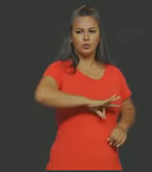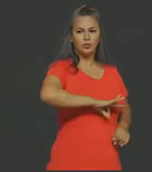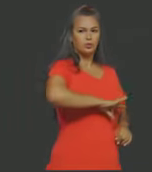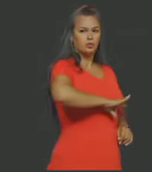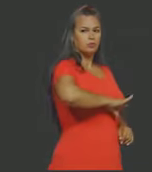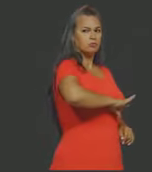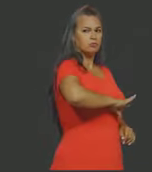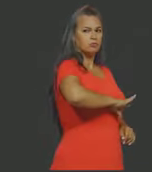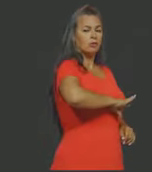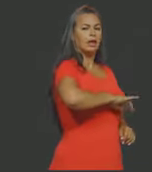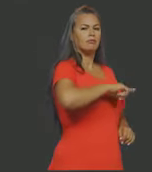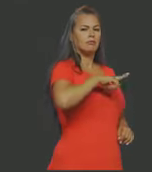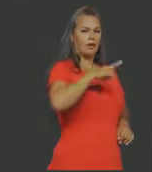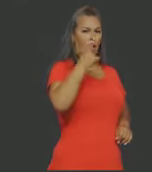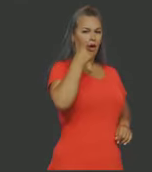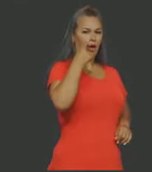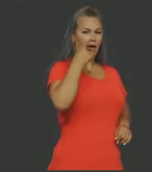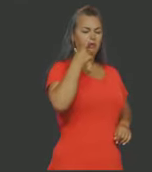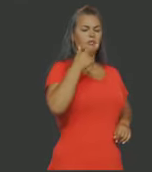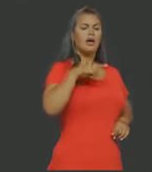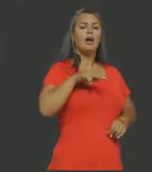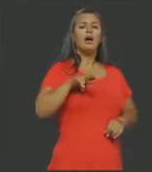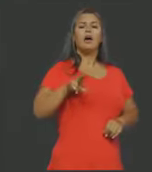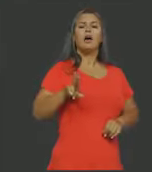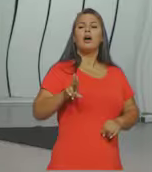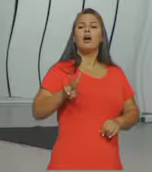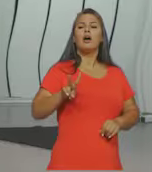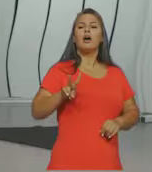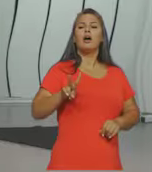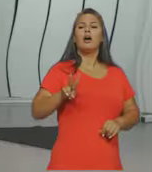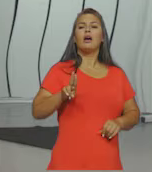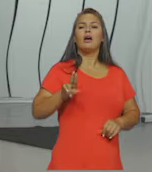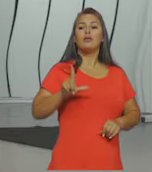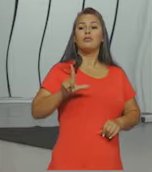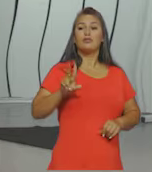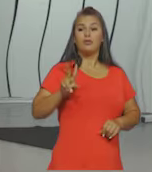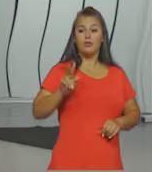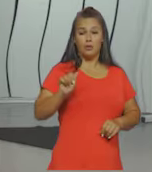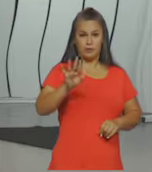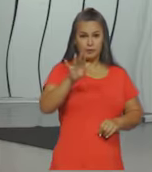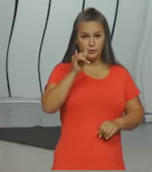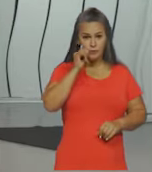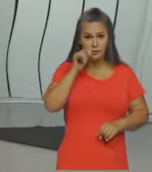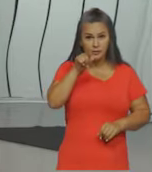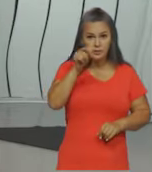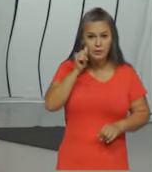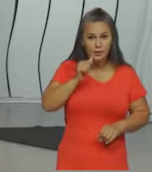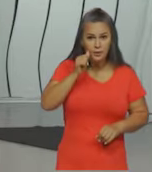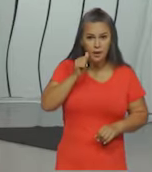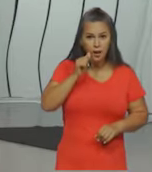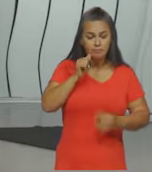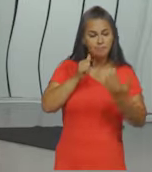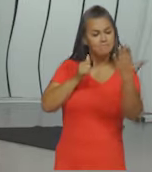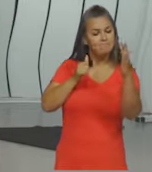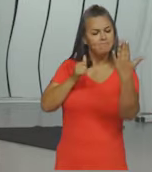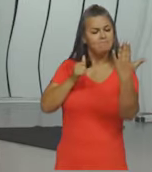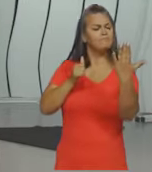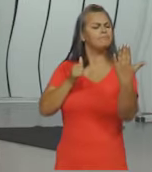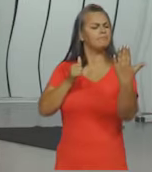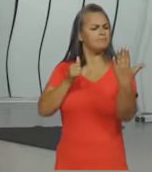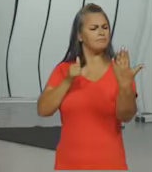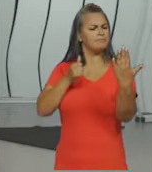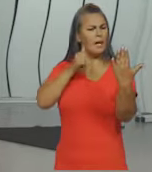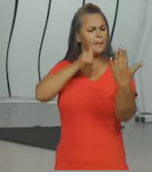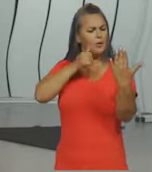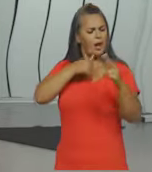aqui, além da vagina, dá para ver a vulva. O que é vulva? Quando a menina se olha no espelho, você vê uma pessoa nua,